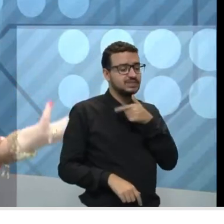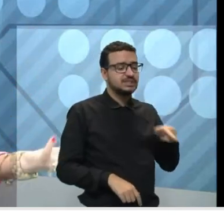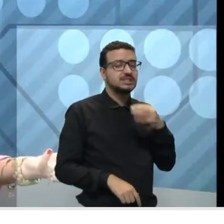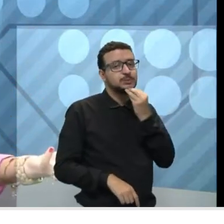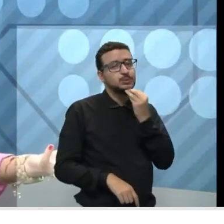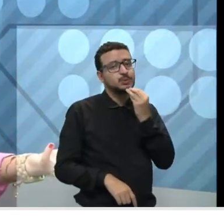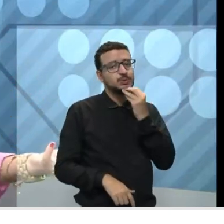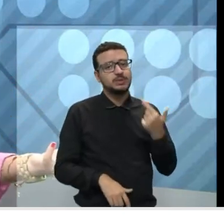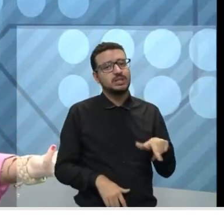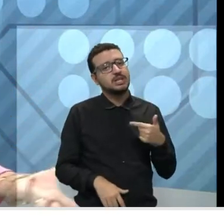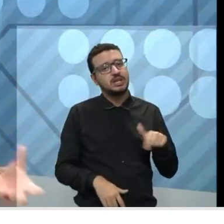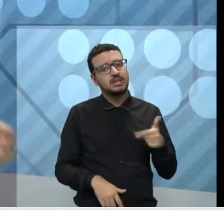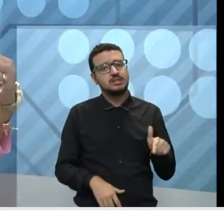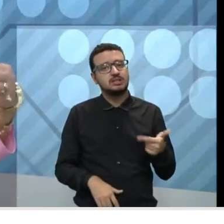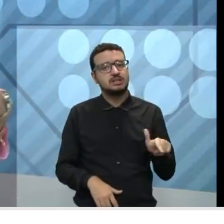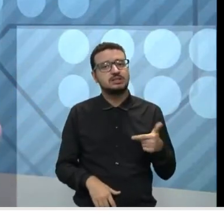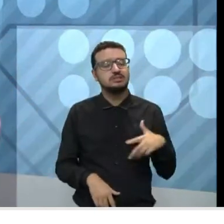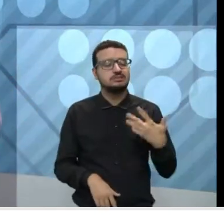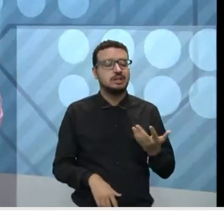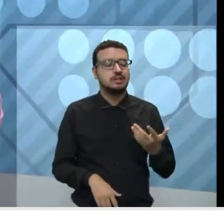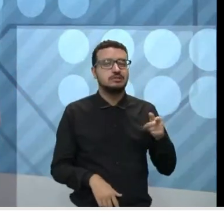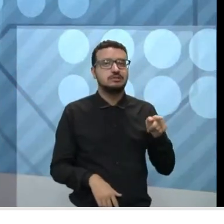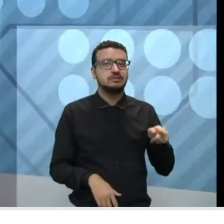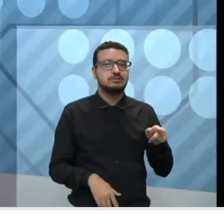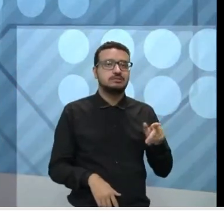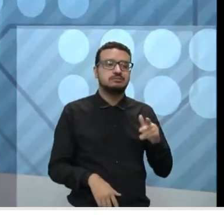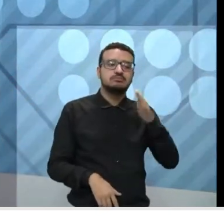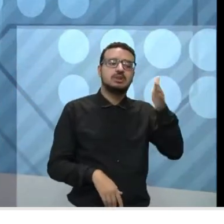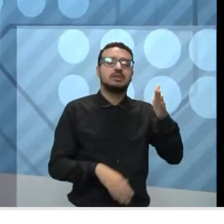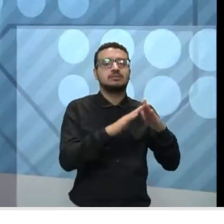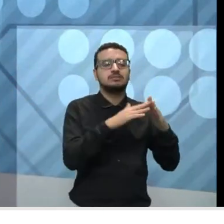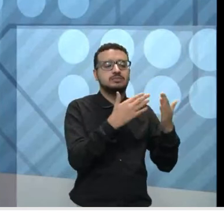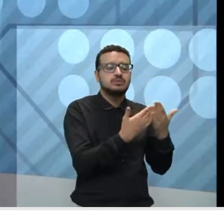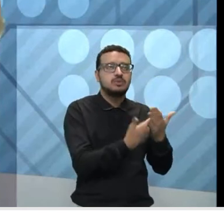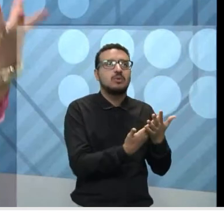modo tardio, de modo muito precário.